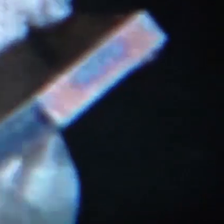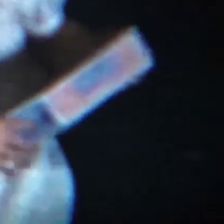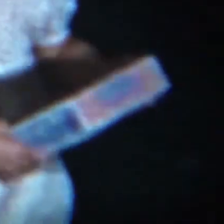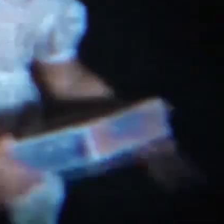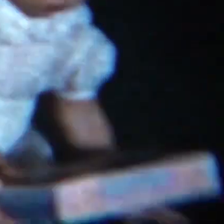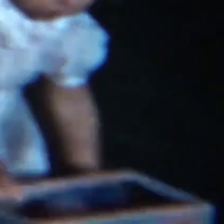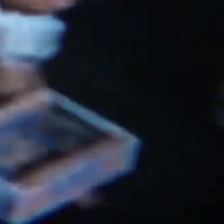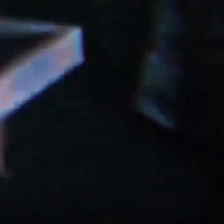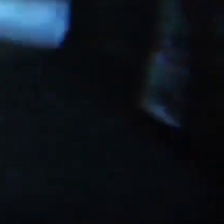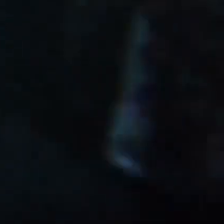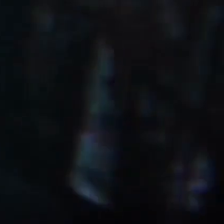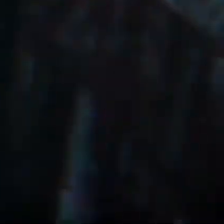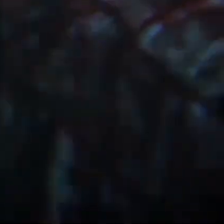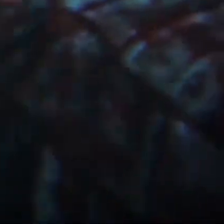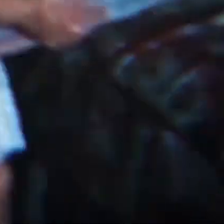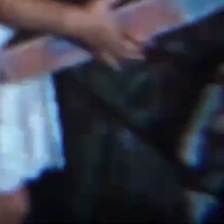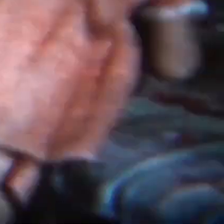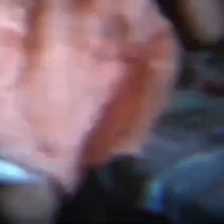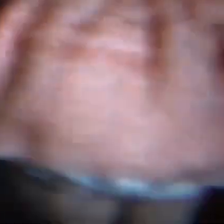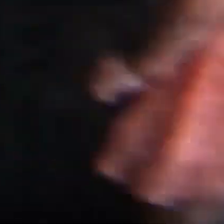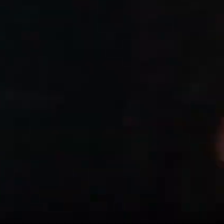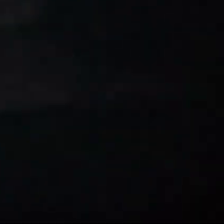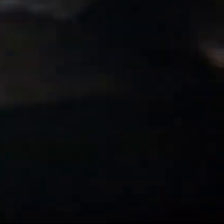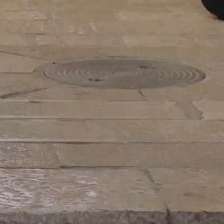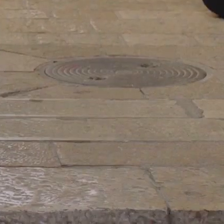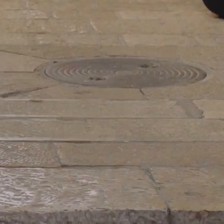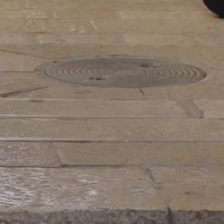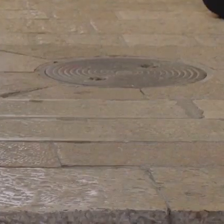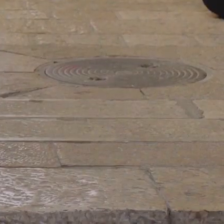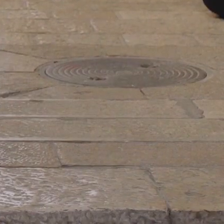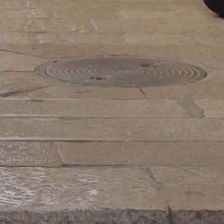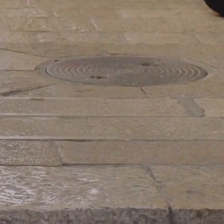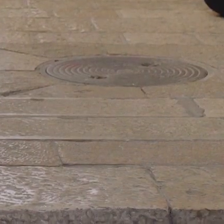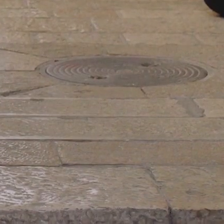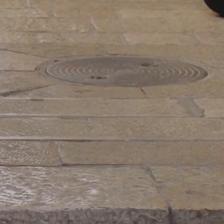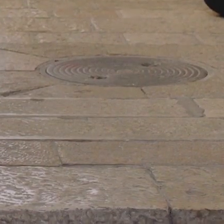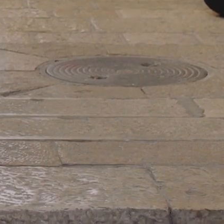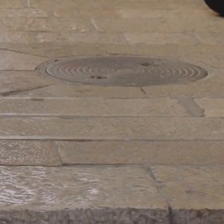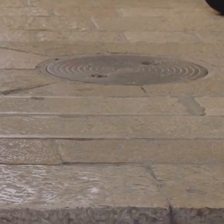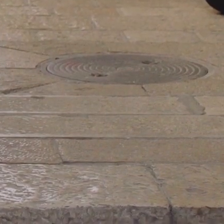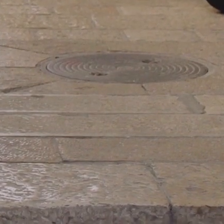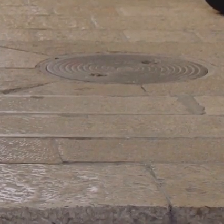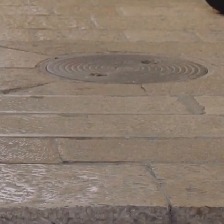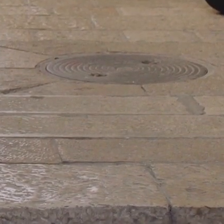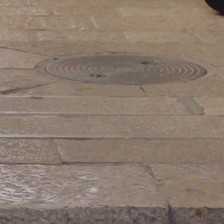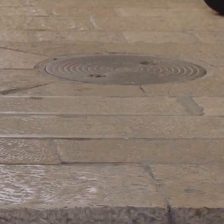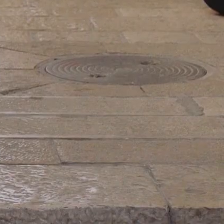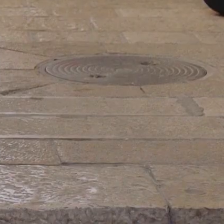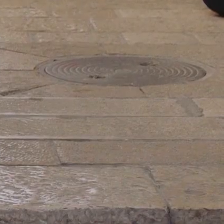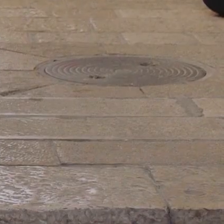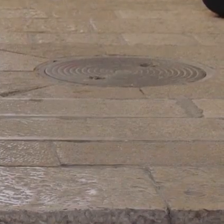boas, porque é bem mais complexo do que isso. A Bíblia usa uma palavra específica para descrever essa parte da humanidade: